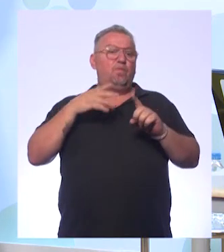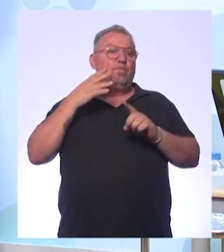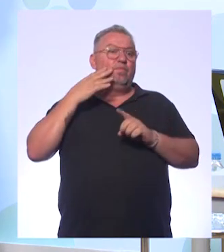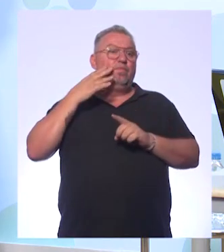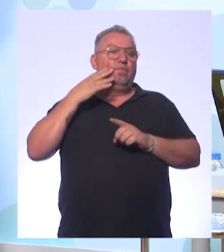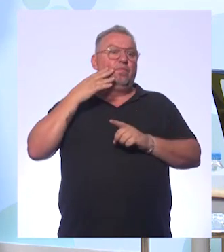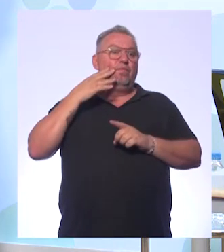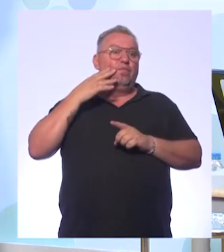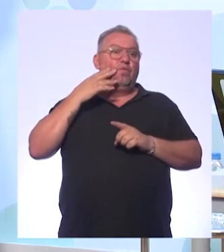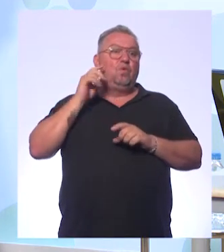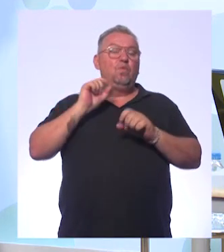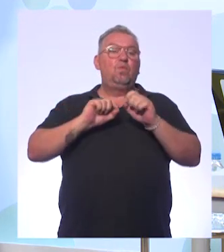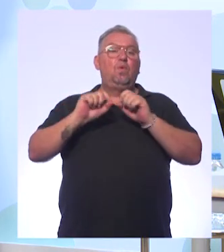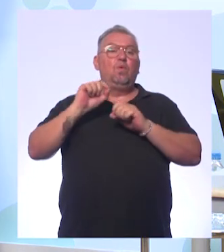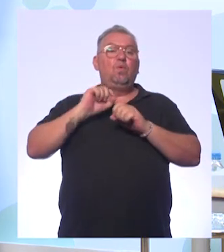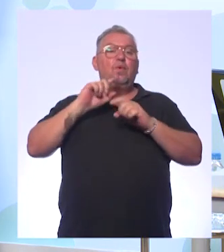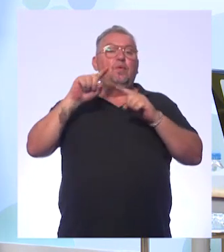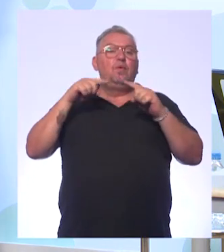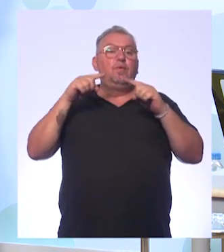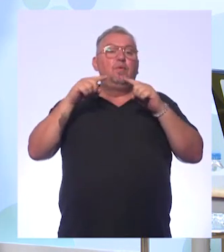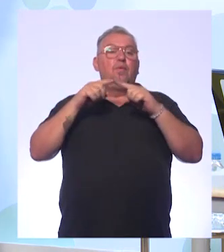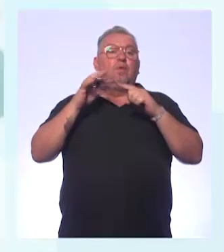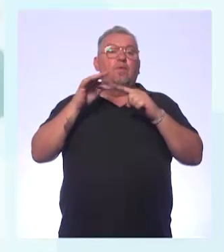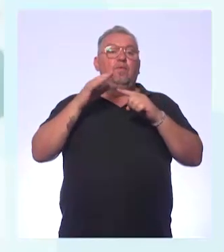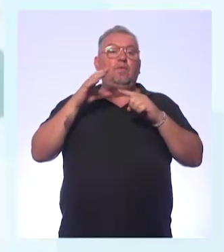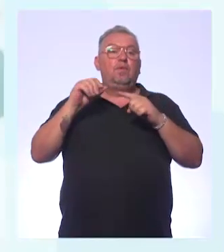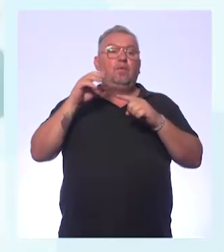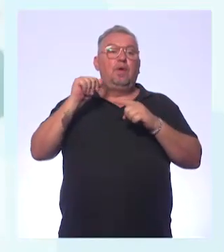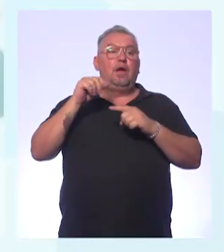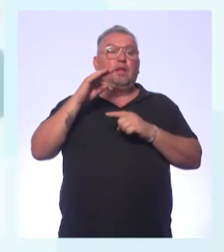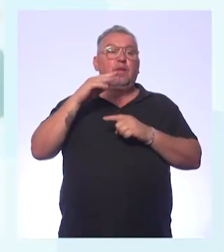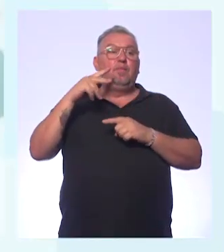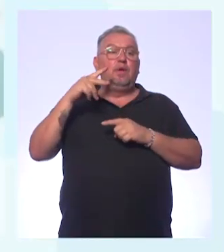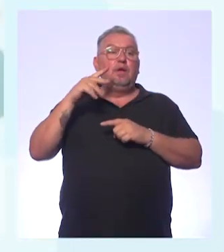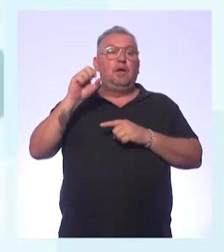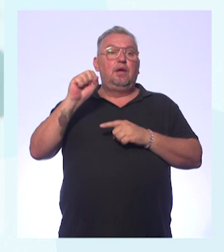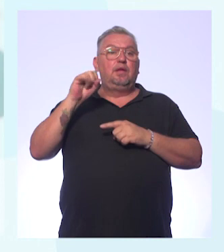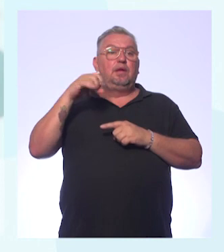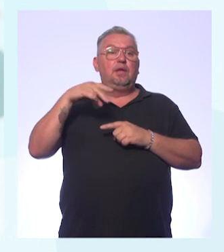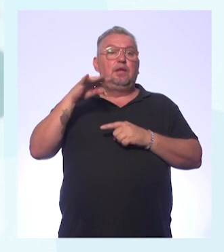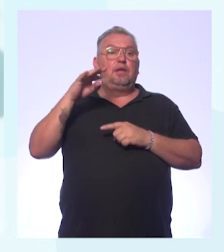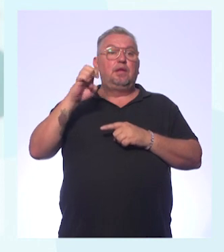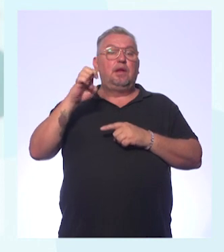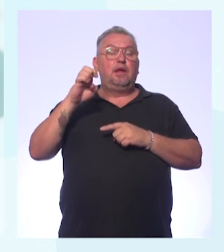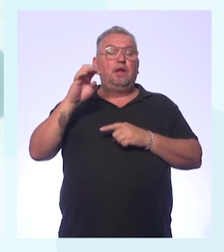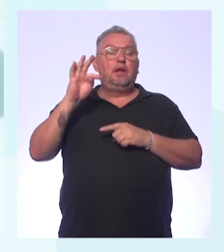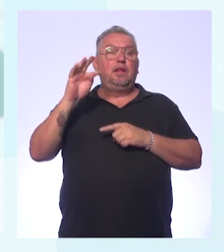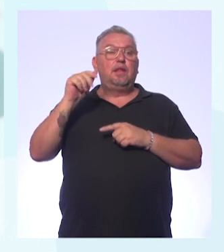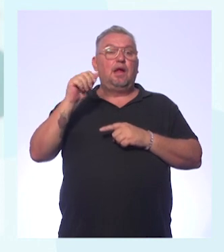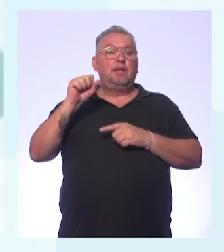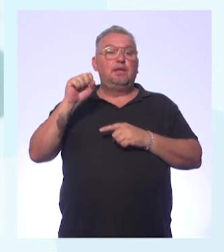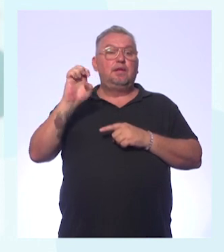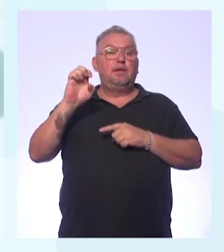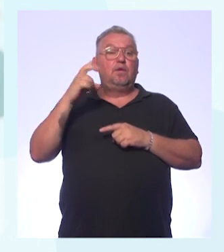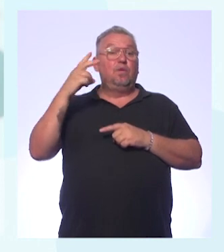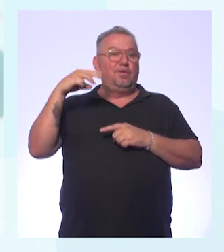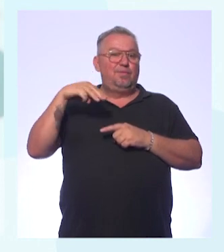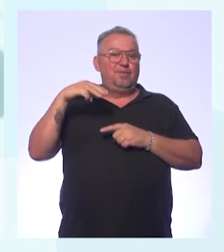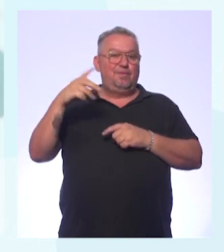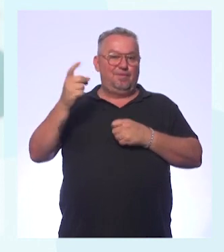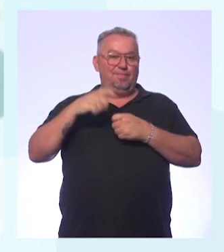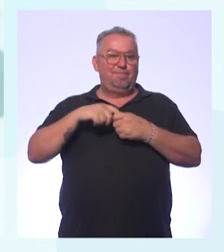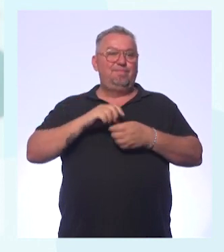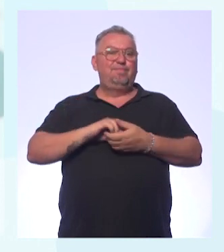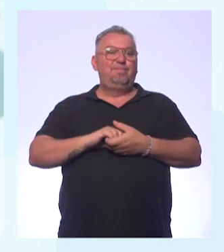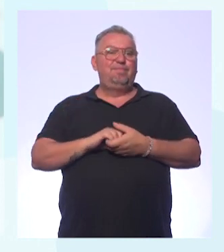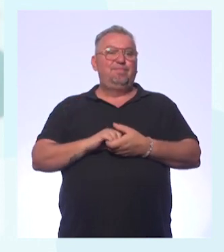saber. Qual é a função da enzima ATP sintase ou ATP sintetase? 2 minutinhos aí para